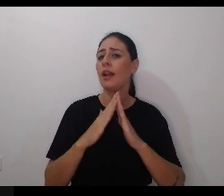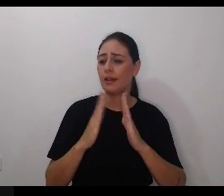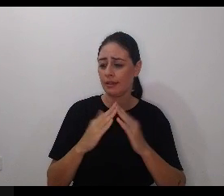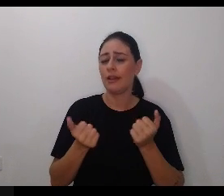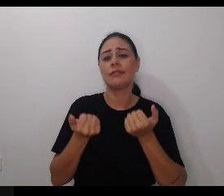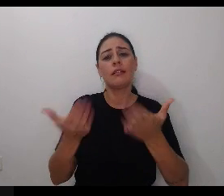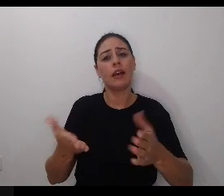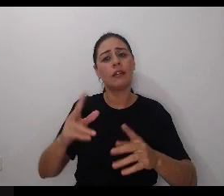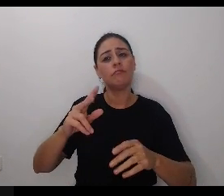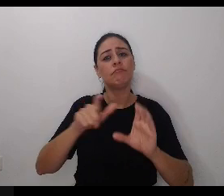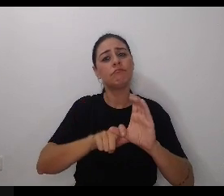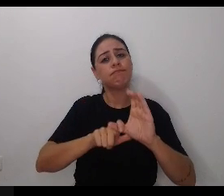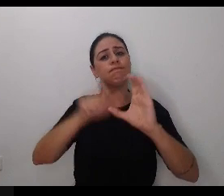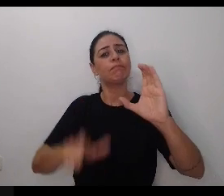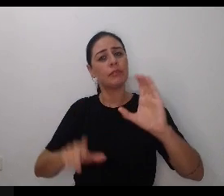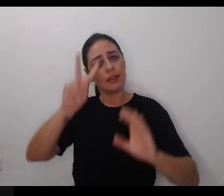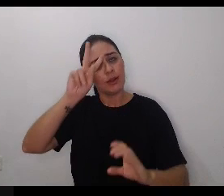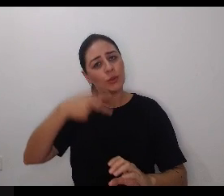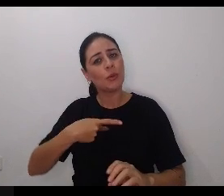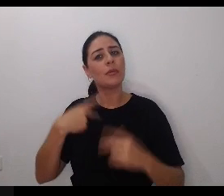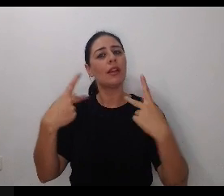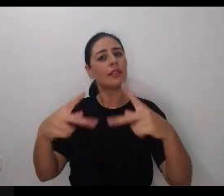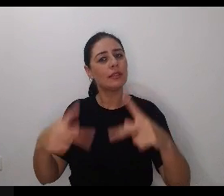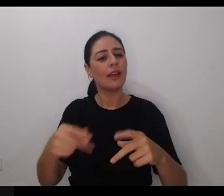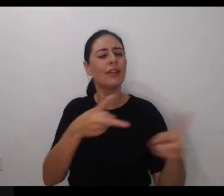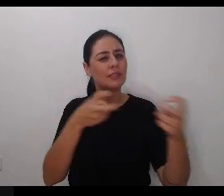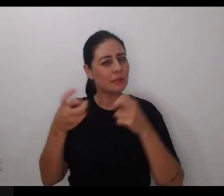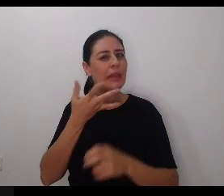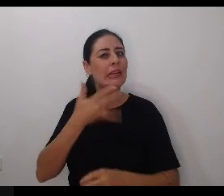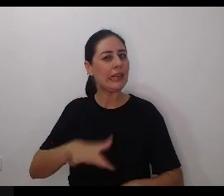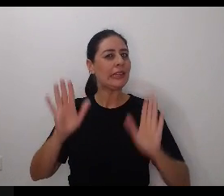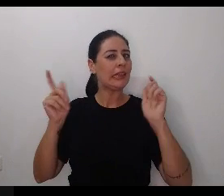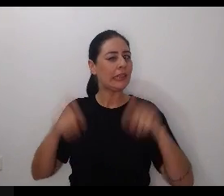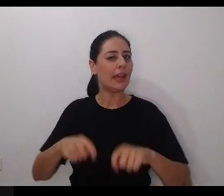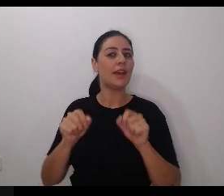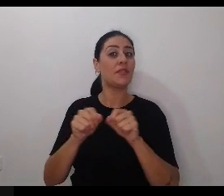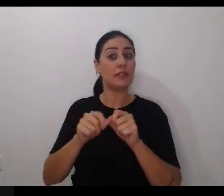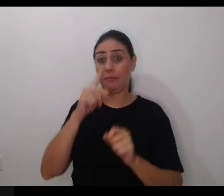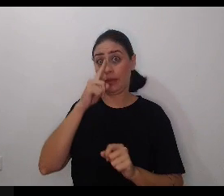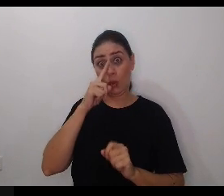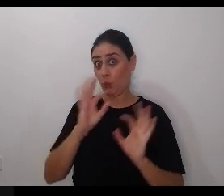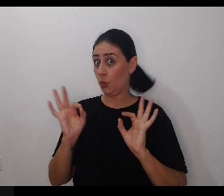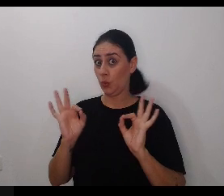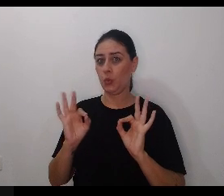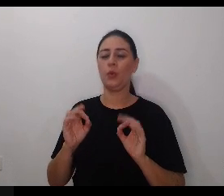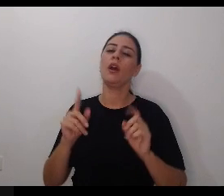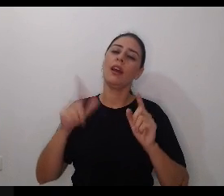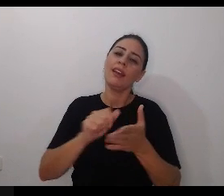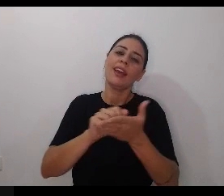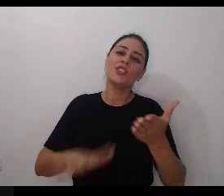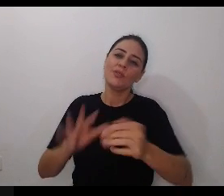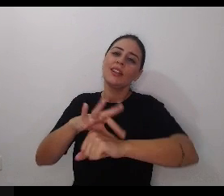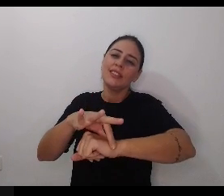algumas atividades da rotina dela, de casa e da autonomia dela, né? Sempre observando aquilo que a criança